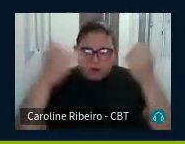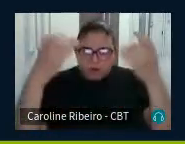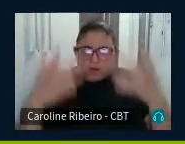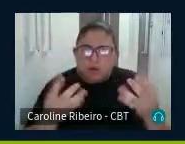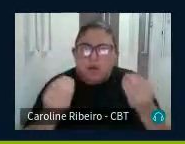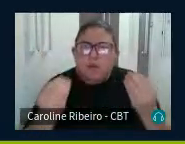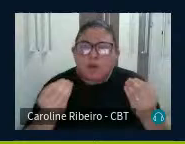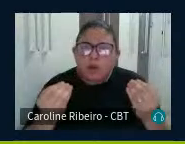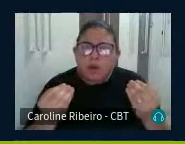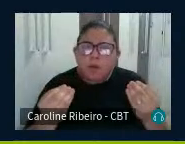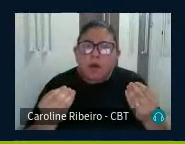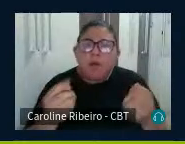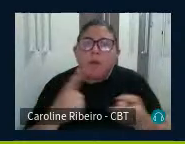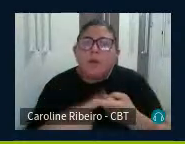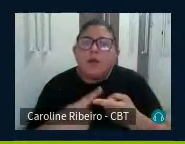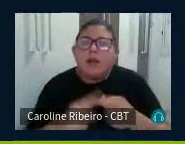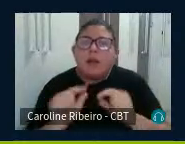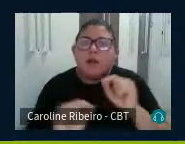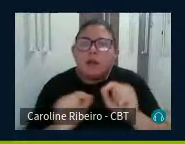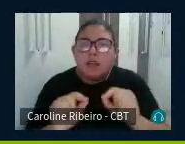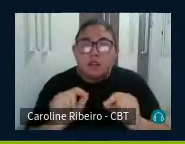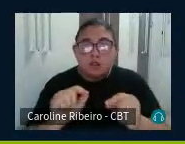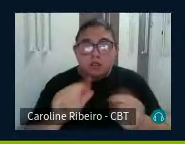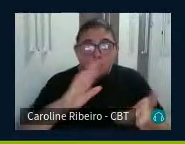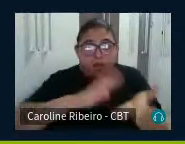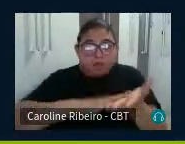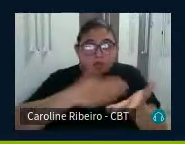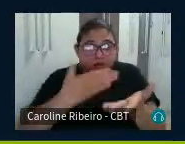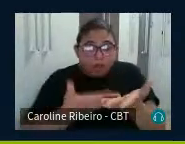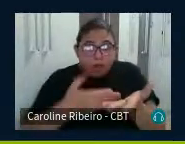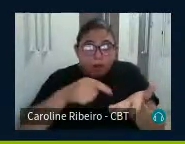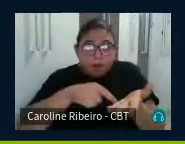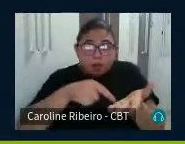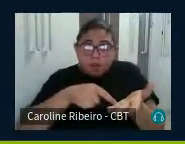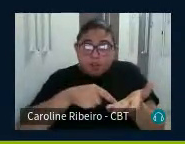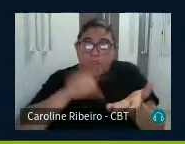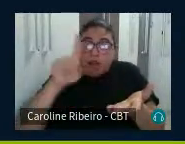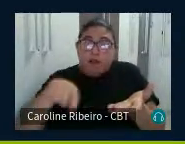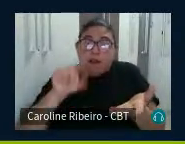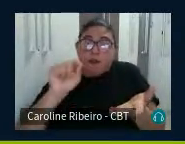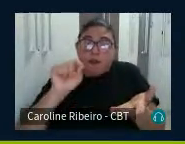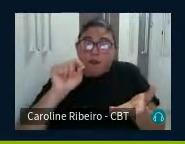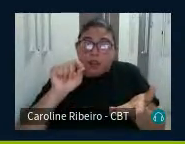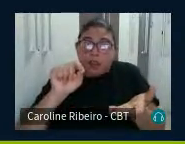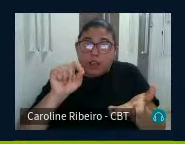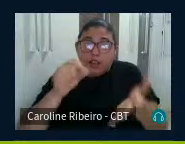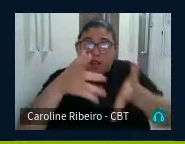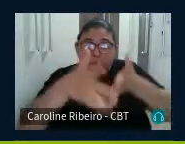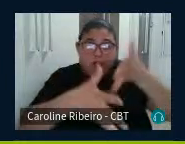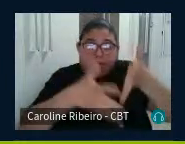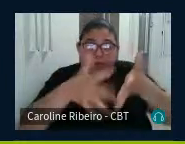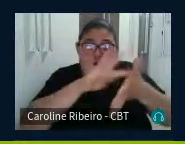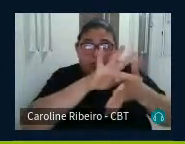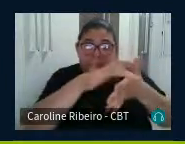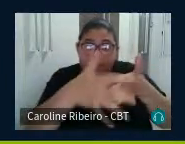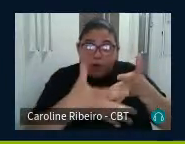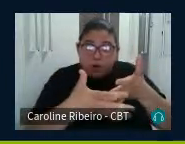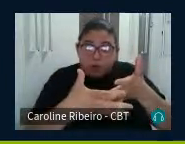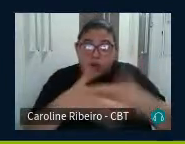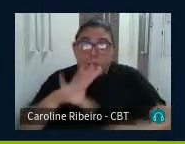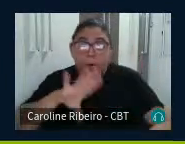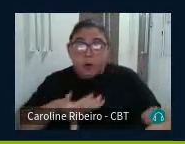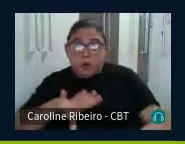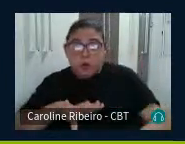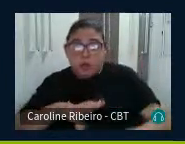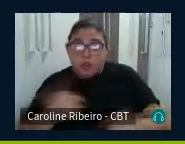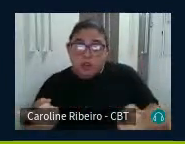Porque, assim, nós somos intérpretes, né, bilíngue da Libras e a língua portuguesa e vice-versa. São as